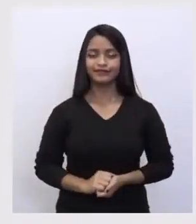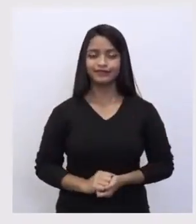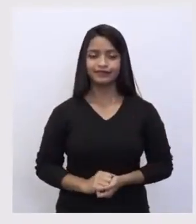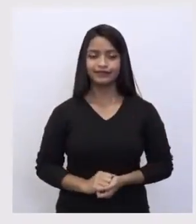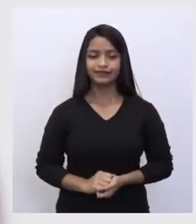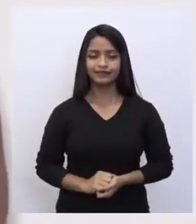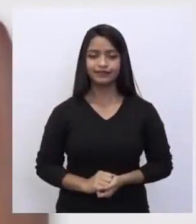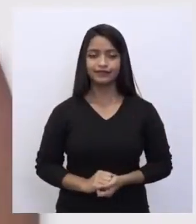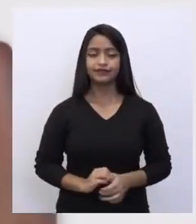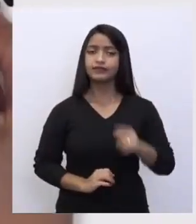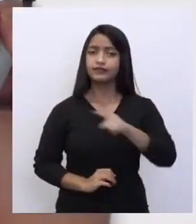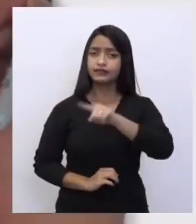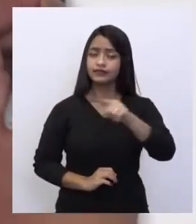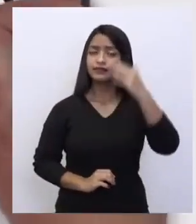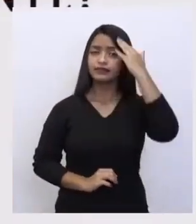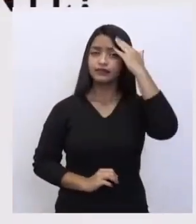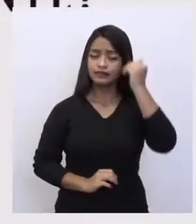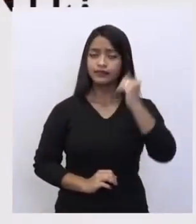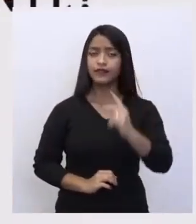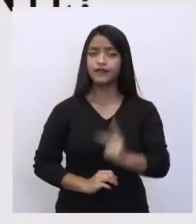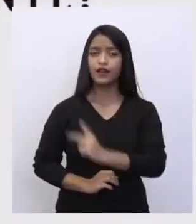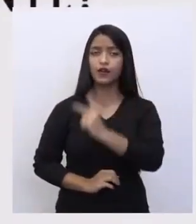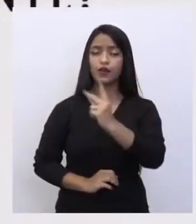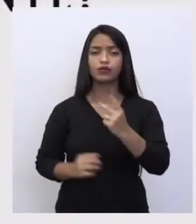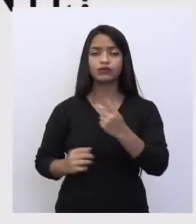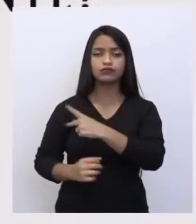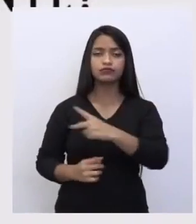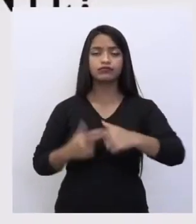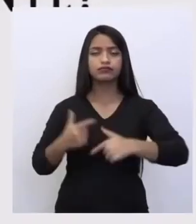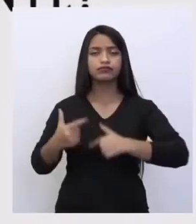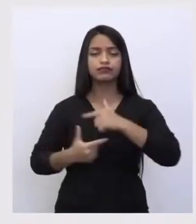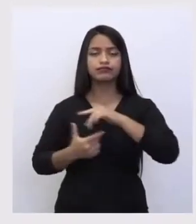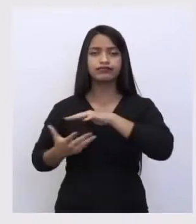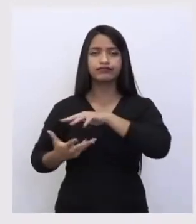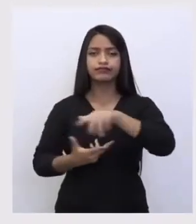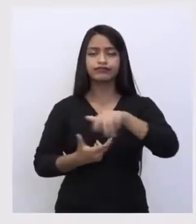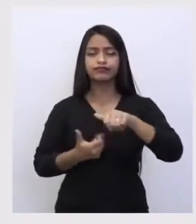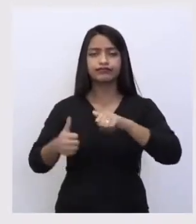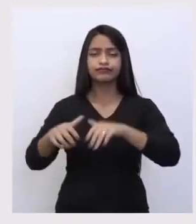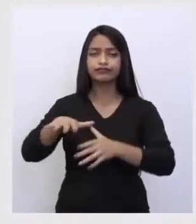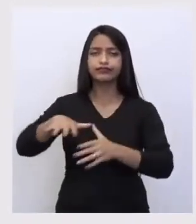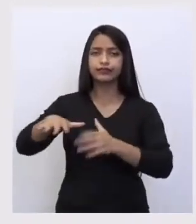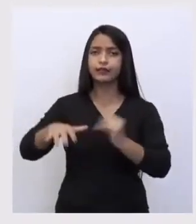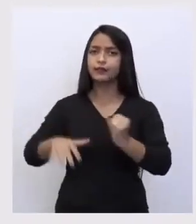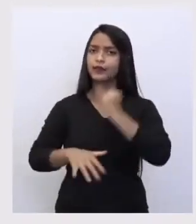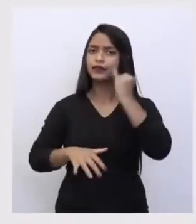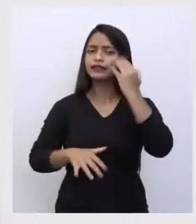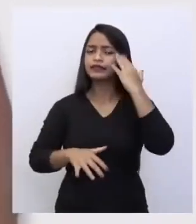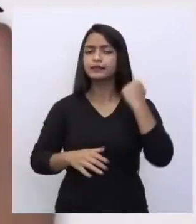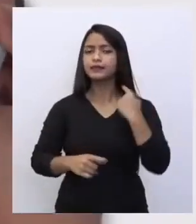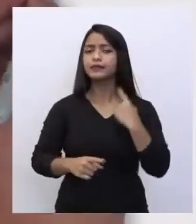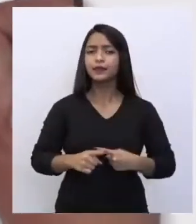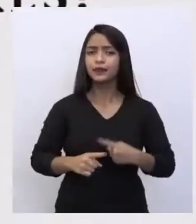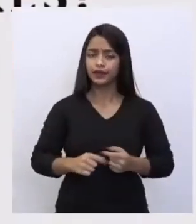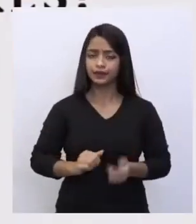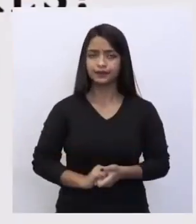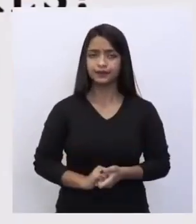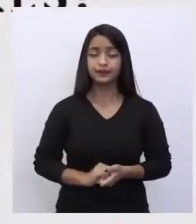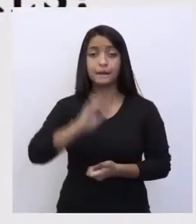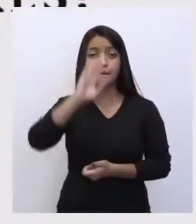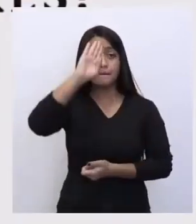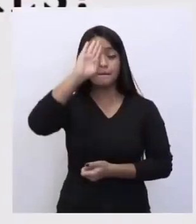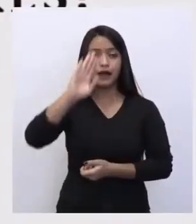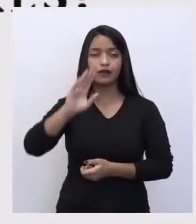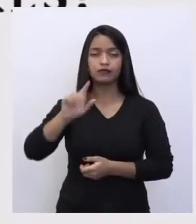Por que é importante saber o valor econômico dos serviços ecossistêmicos? Quais são os principais atores dessa